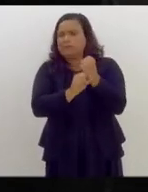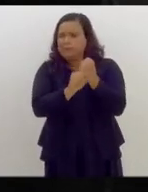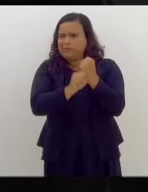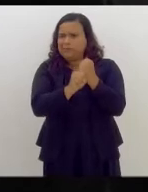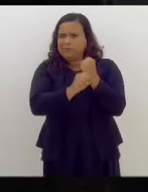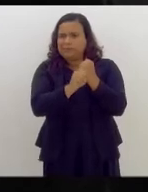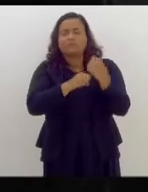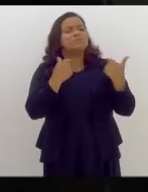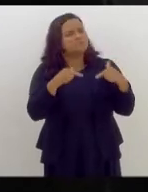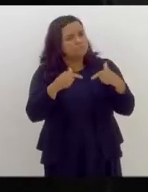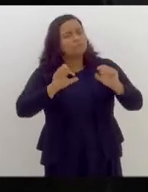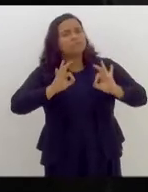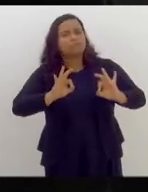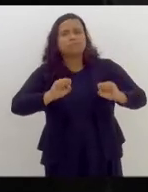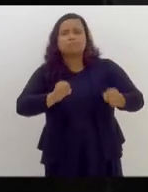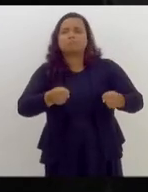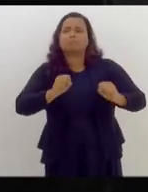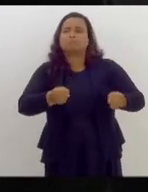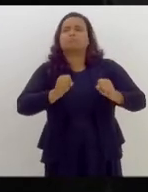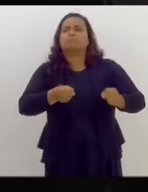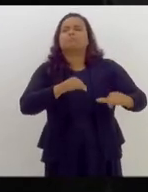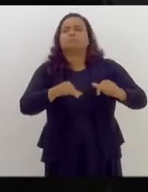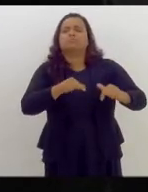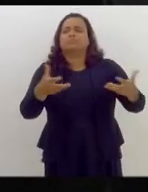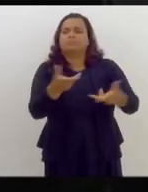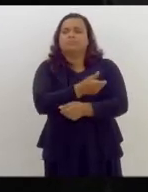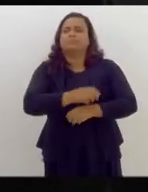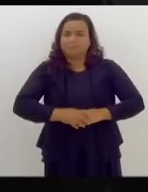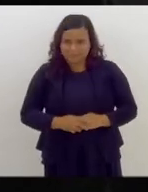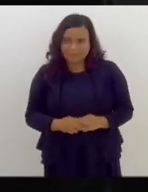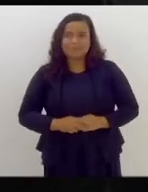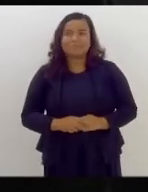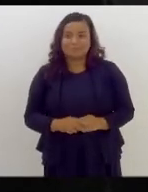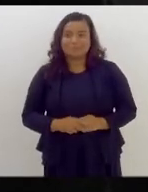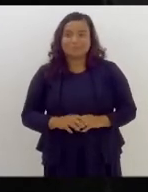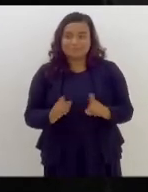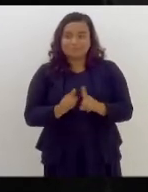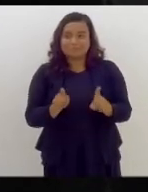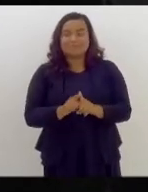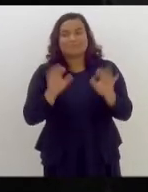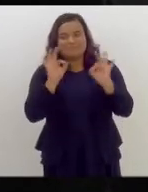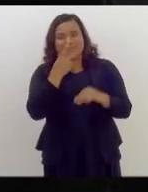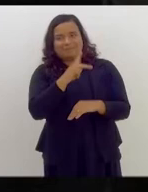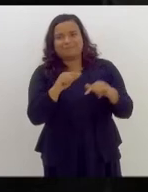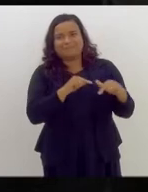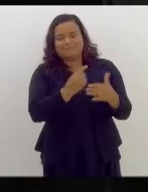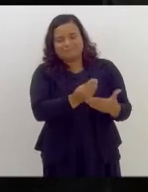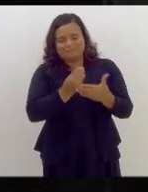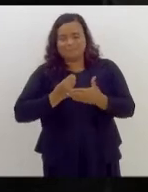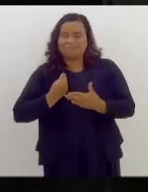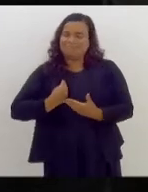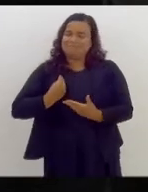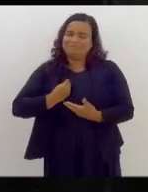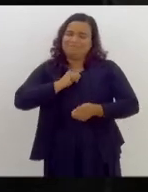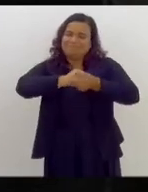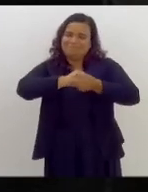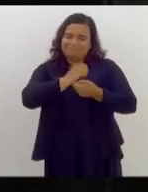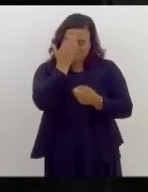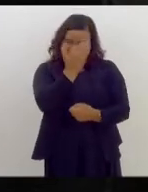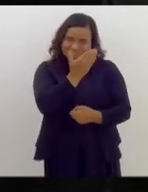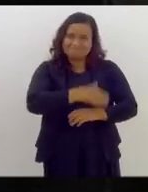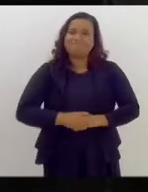durante muito tempo, né, o trabalho e toda a honra que ele me dá e estar aqui presente.